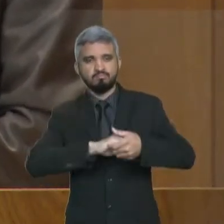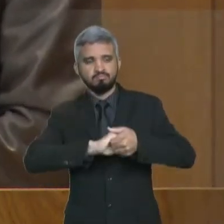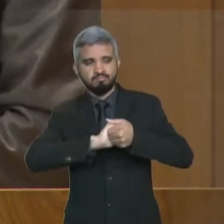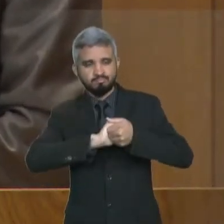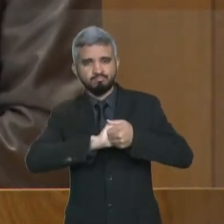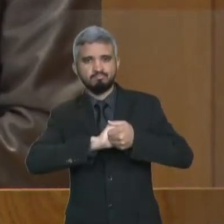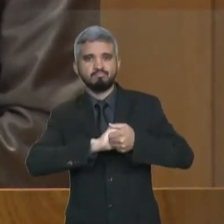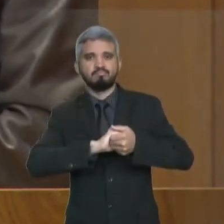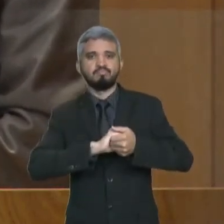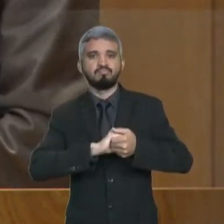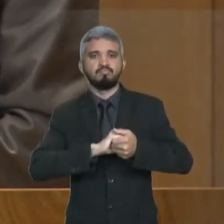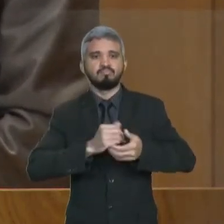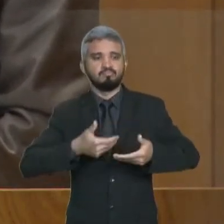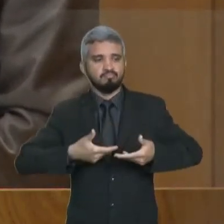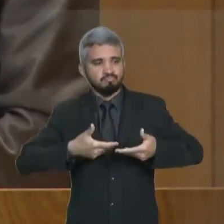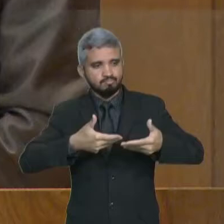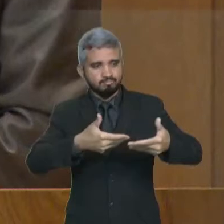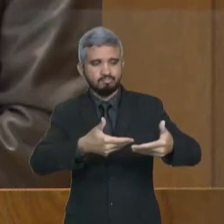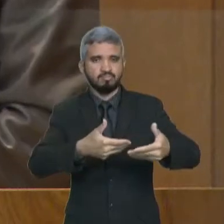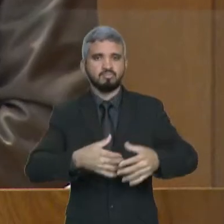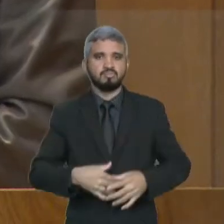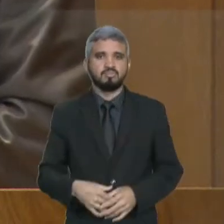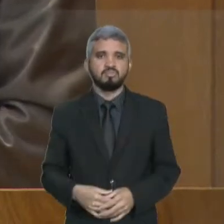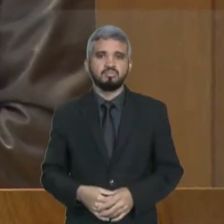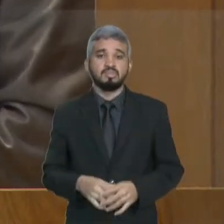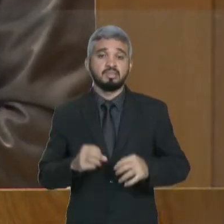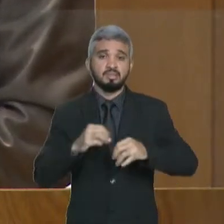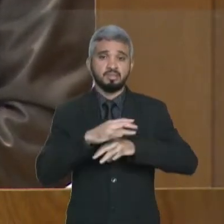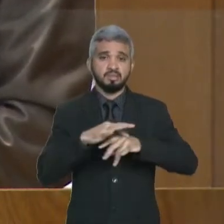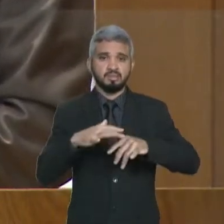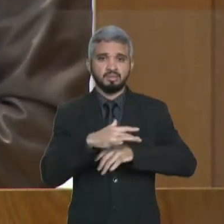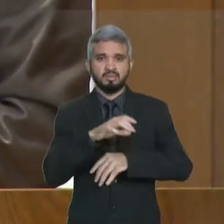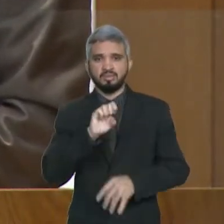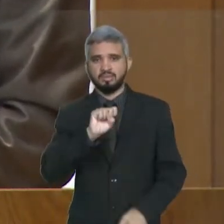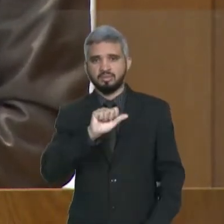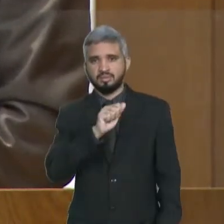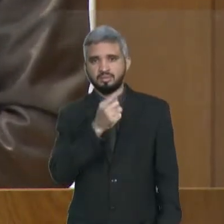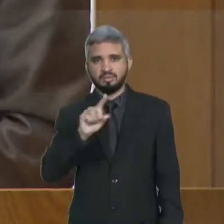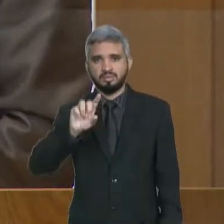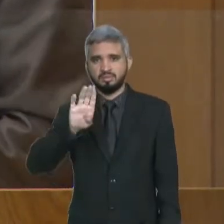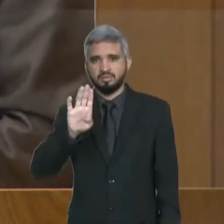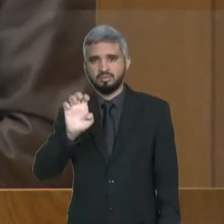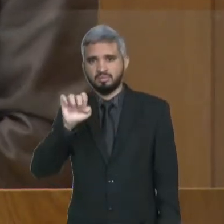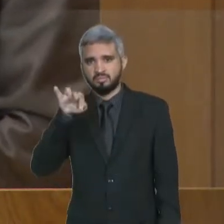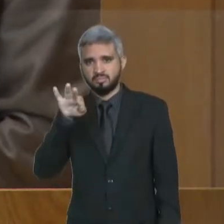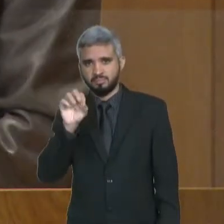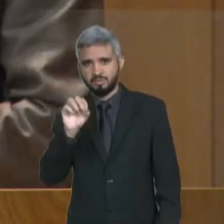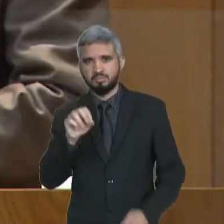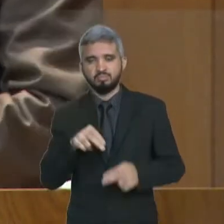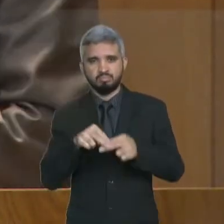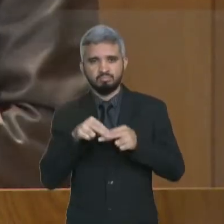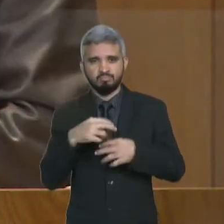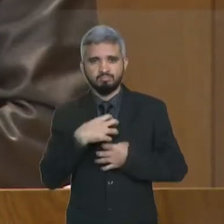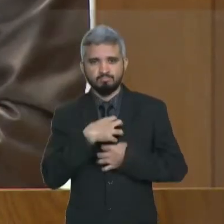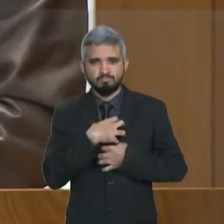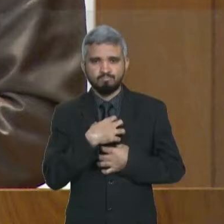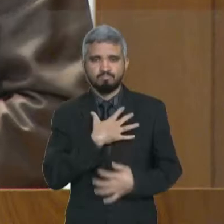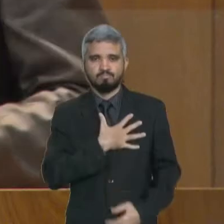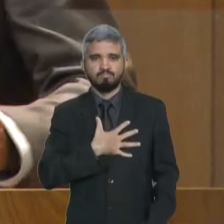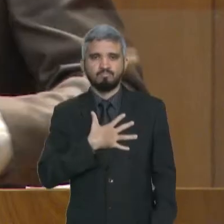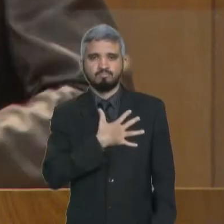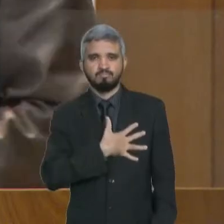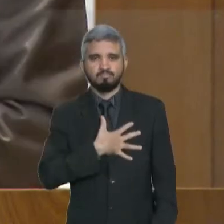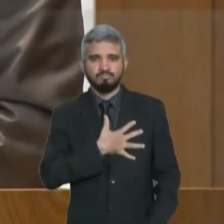hospitaleira com que nos recebe na cidade de São Bento e foi com grande satisfação que podemos fazer o nosso